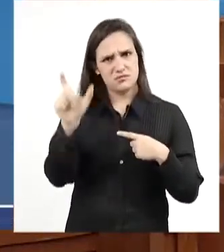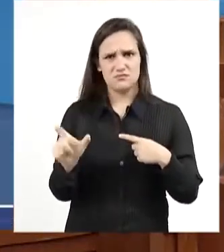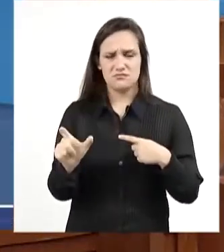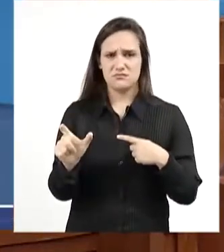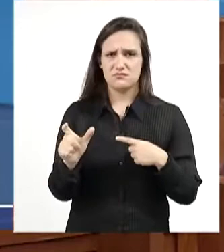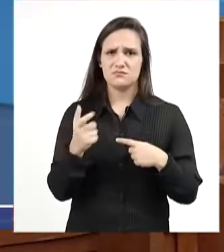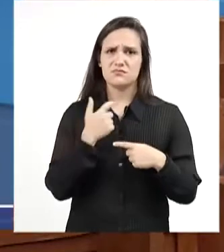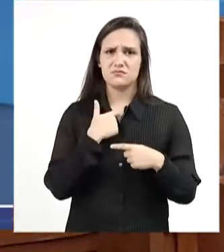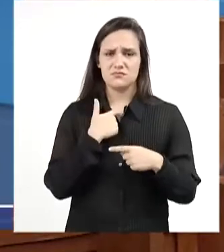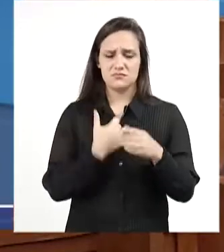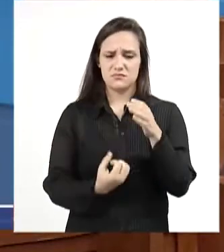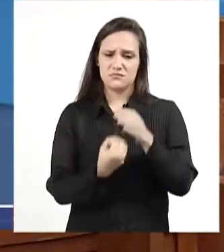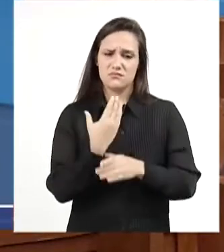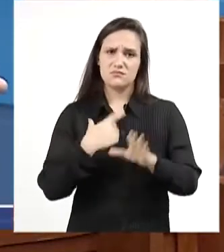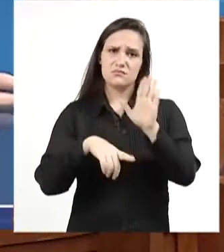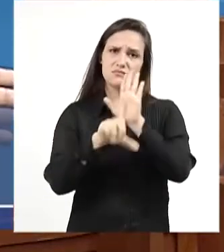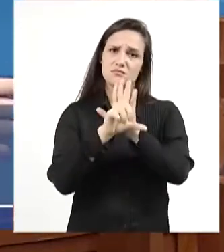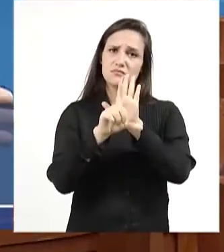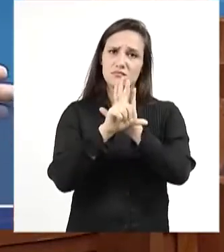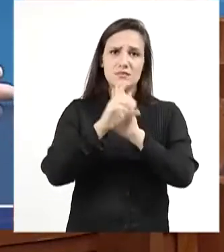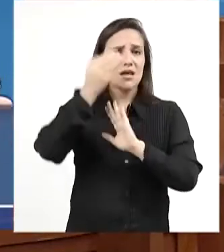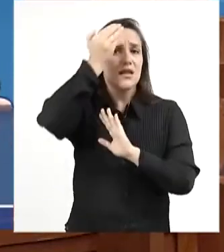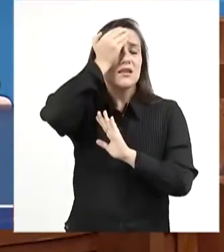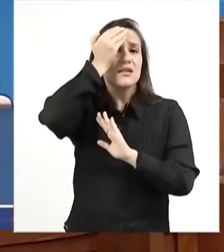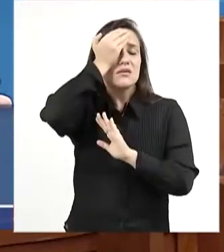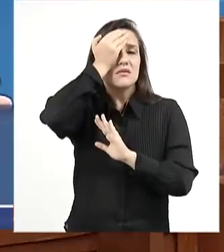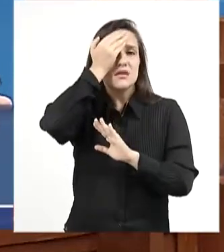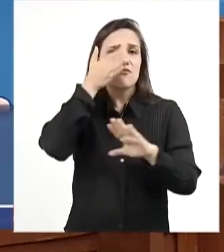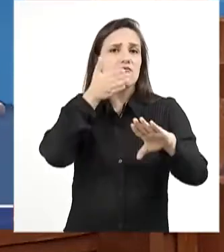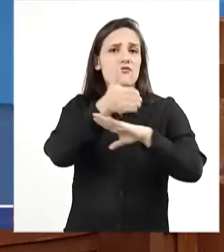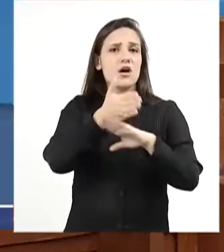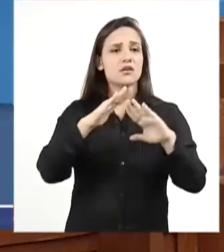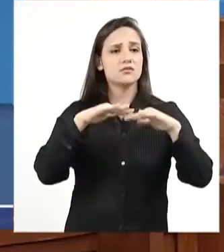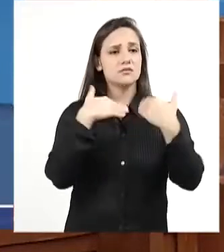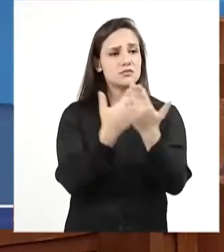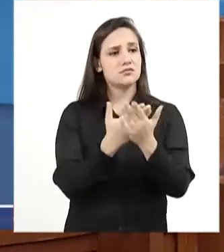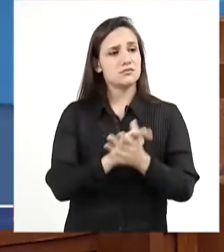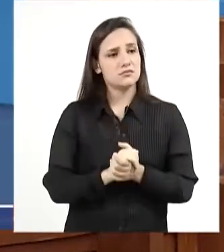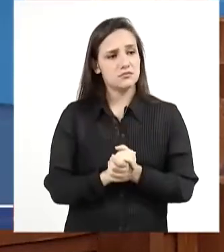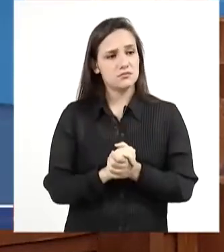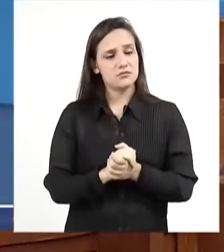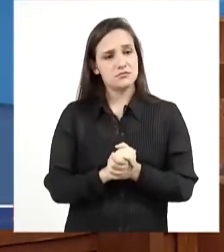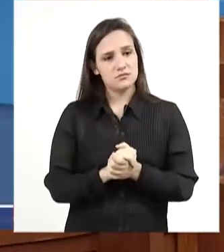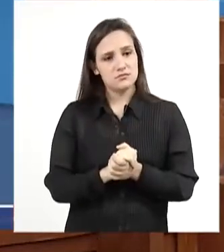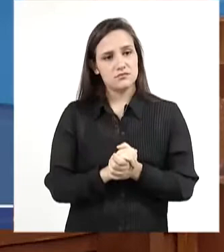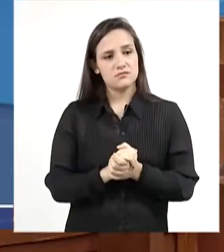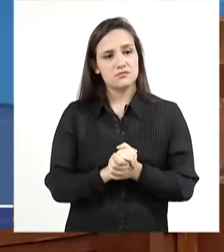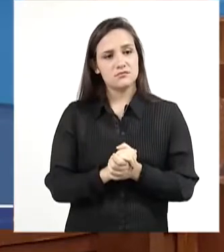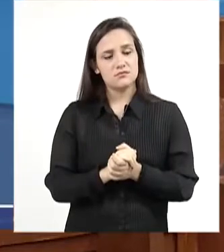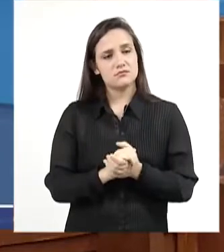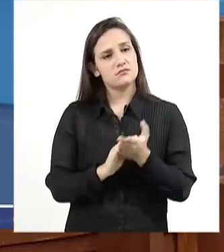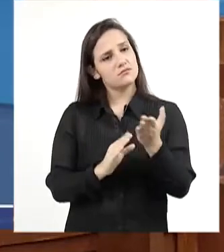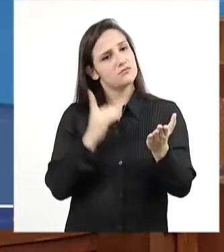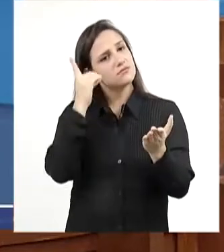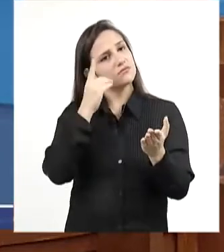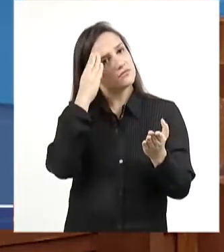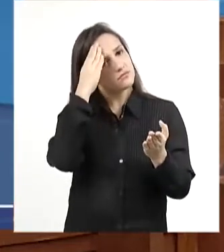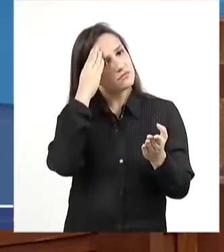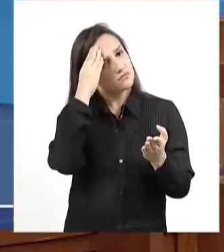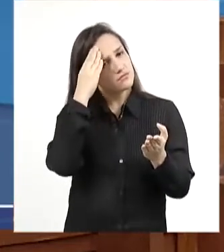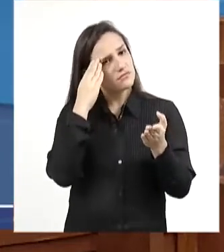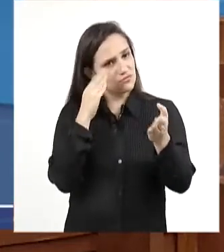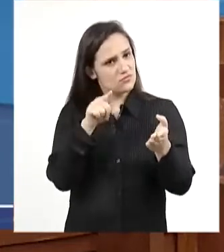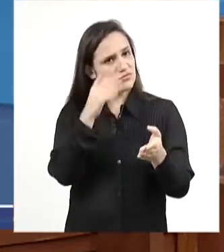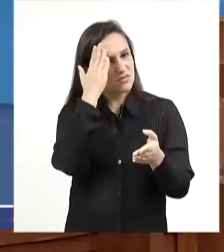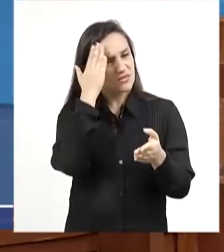da lei Maria da Penha vai à escola, que beneficiou o deputado Barbosinha, praticamente todas